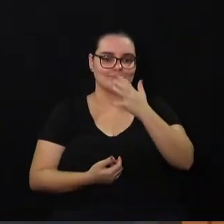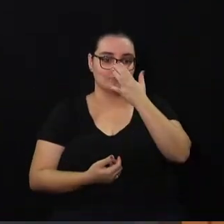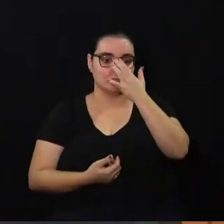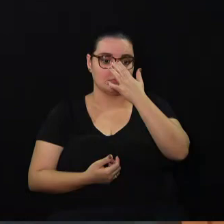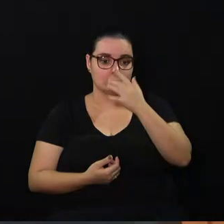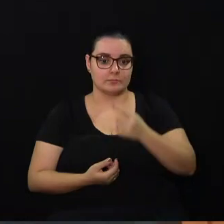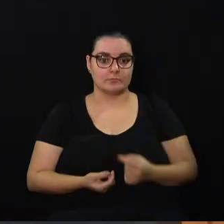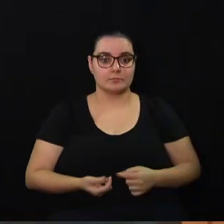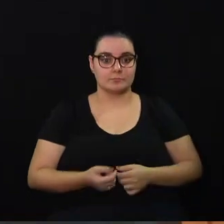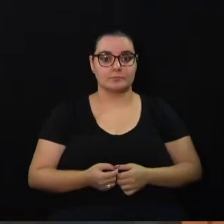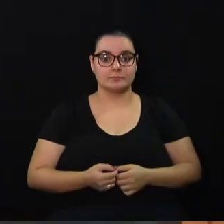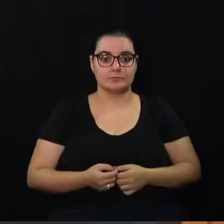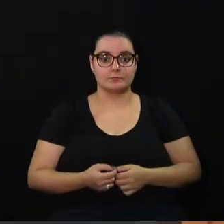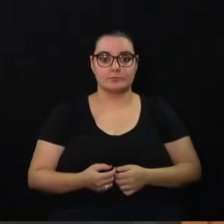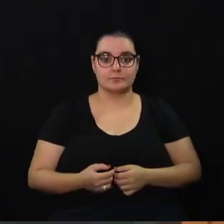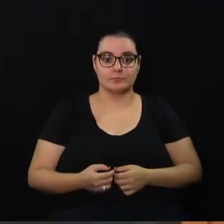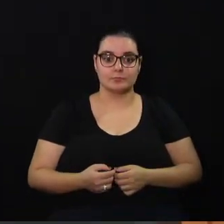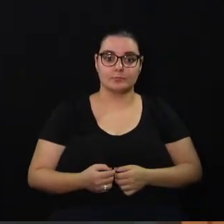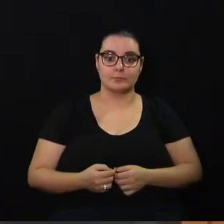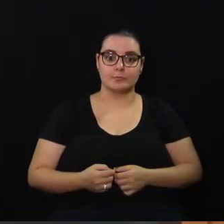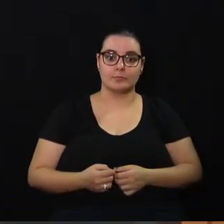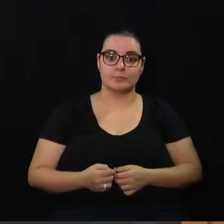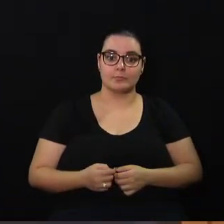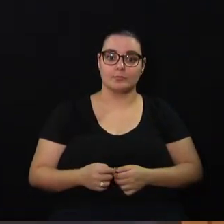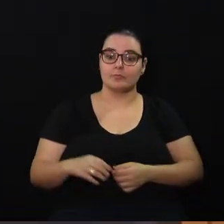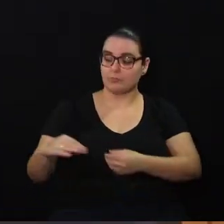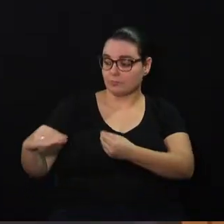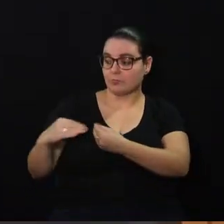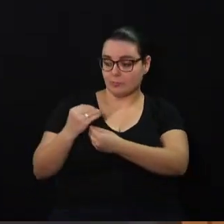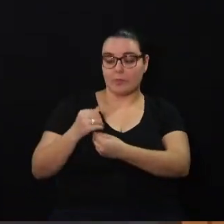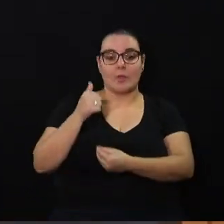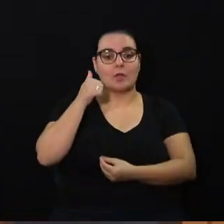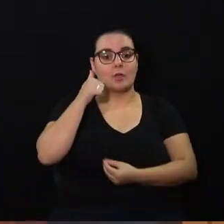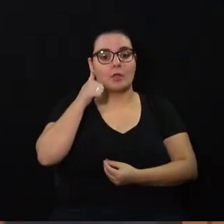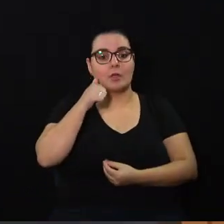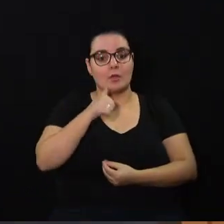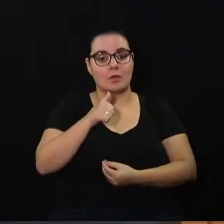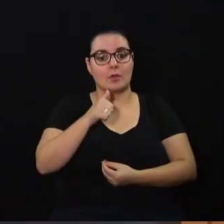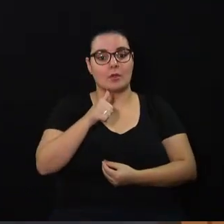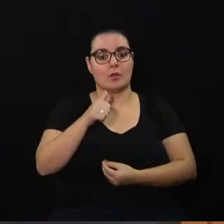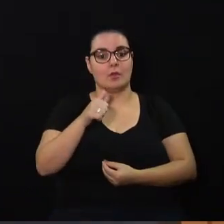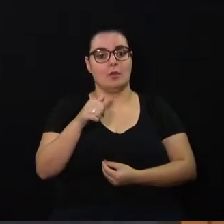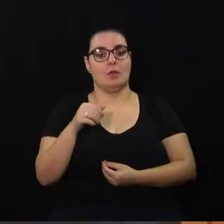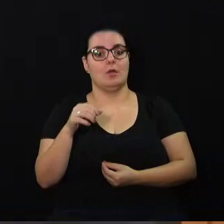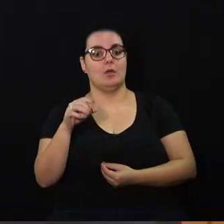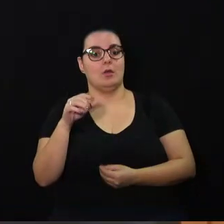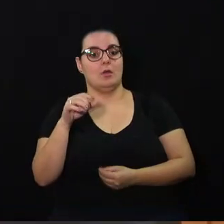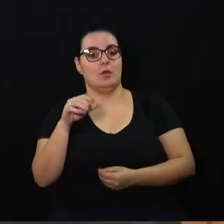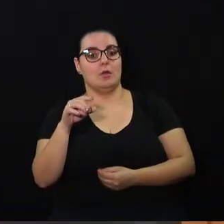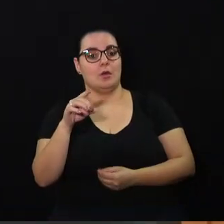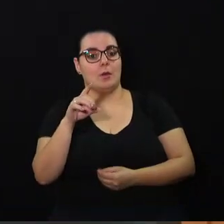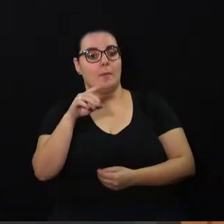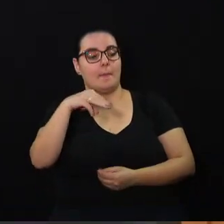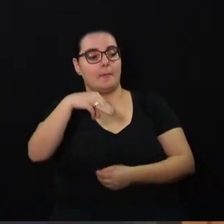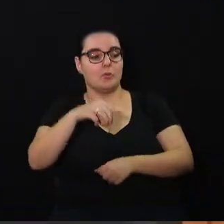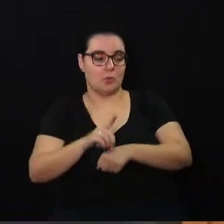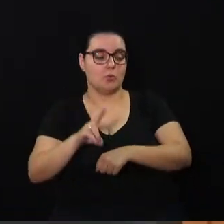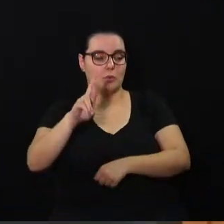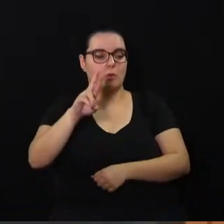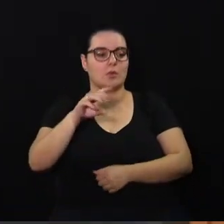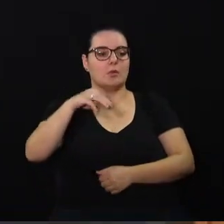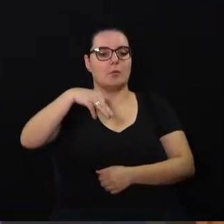grande amiga eu conhecer a doutora mariani que vocês vão ter prazer hoje de de escutar